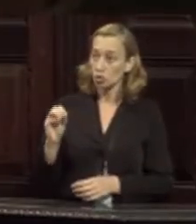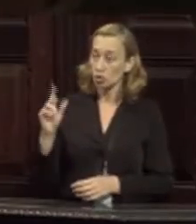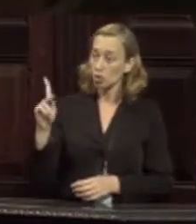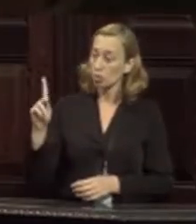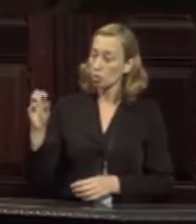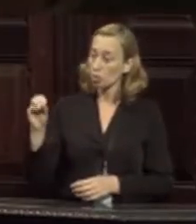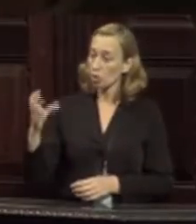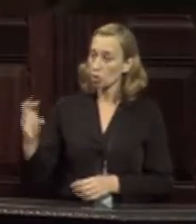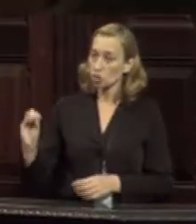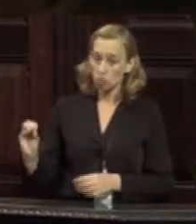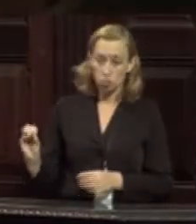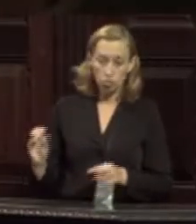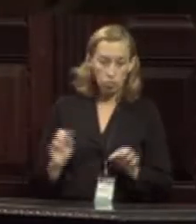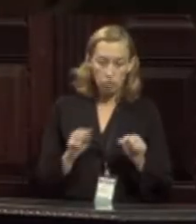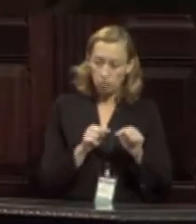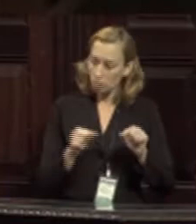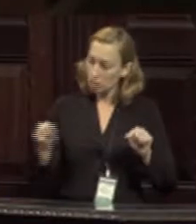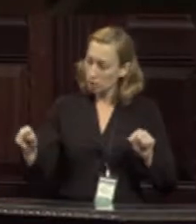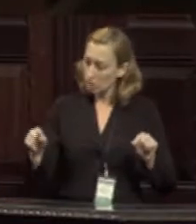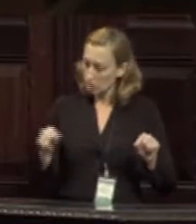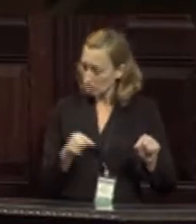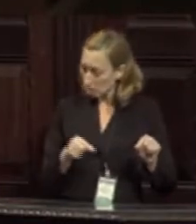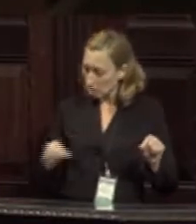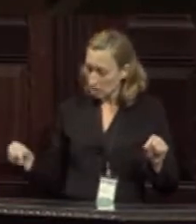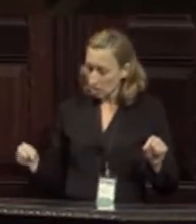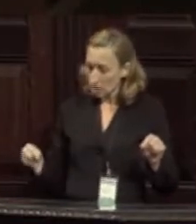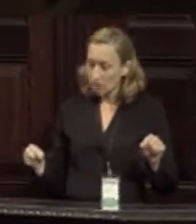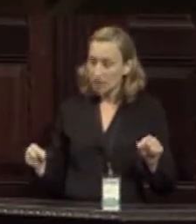calcula de uma forma, porque tem